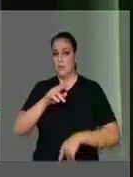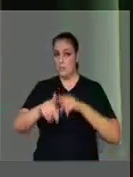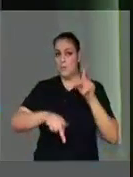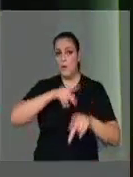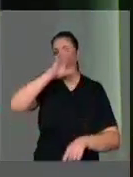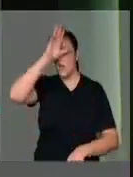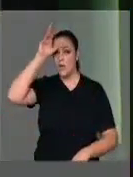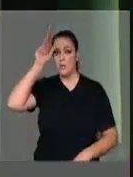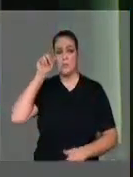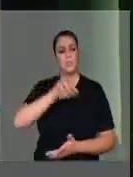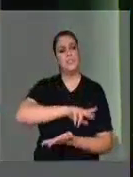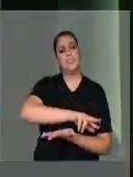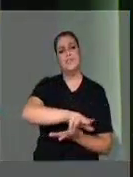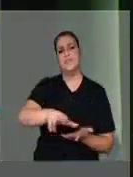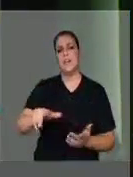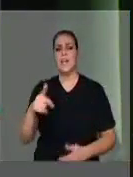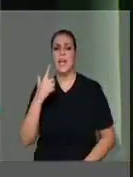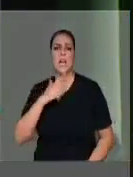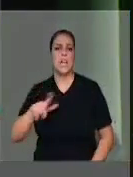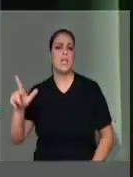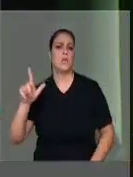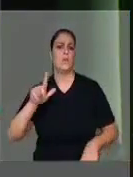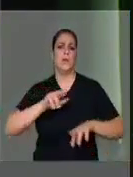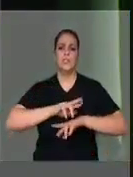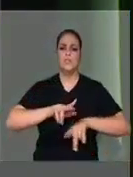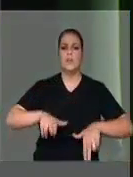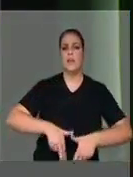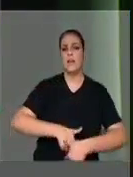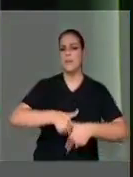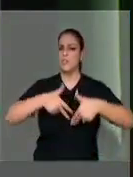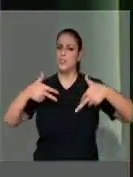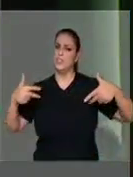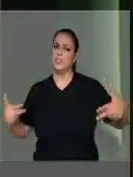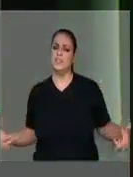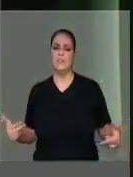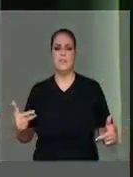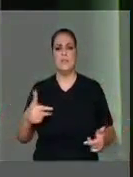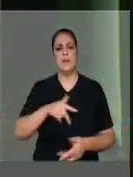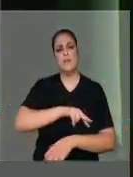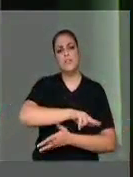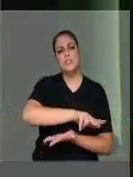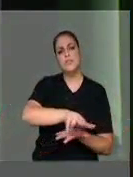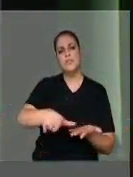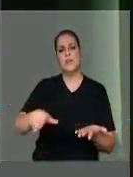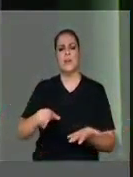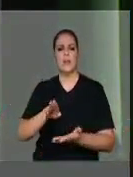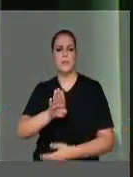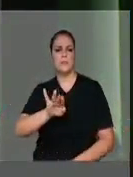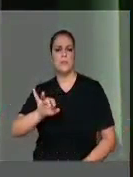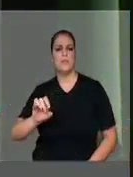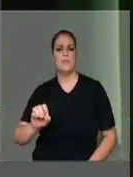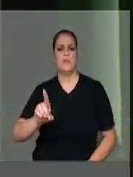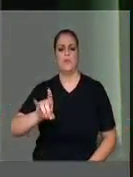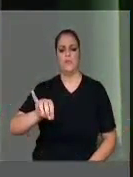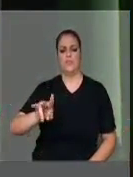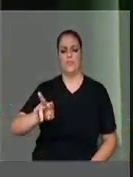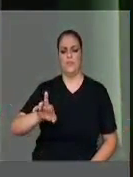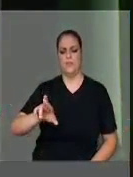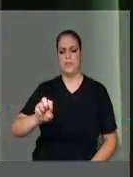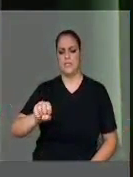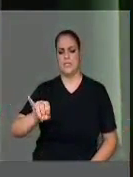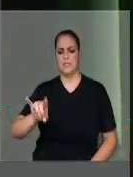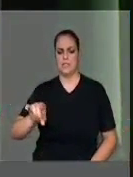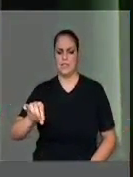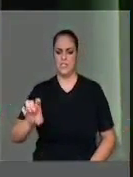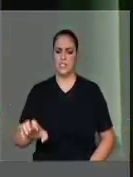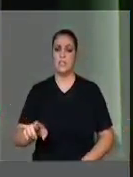A Amazônia é a região da mais rica biodiversidade, mas da mais rica sociodiversidade do